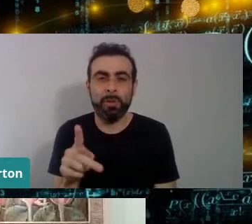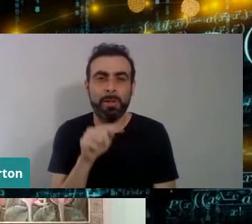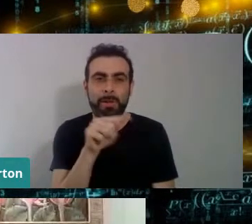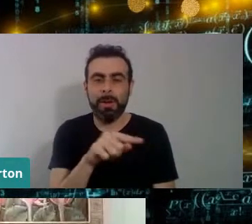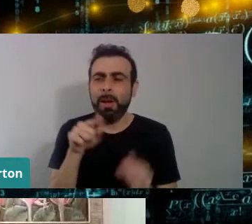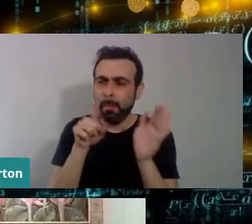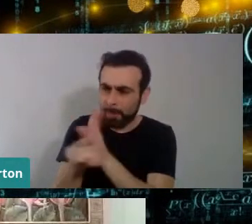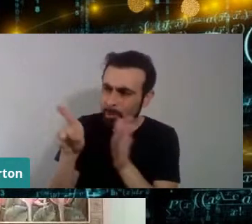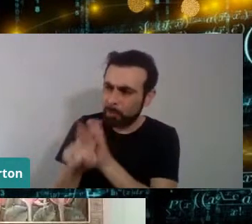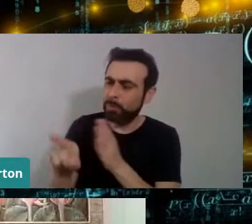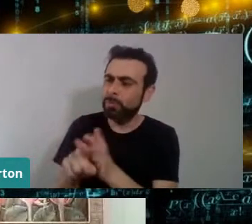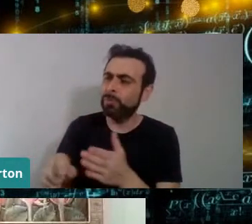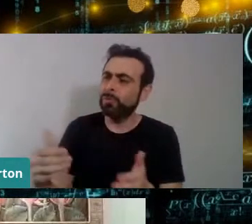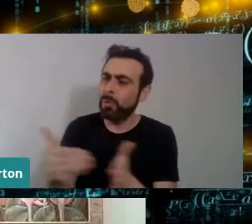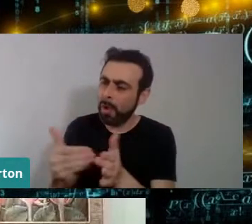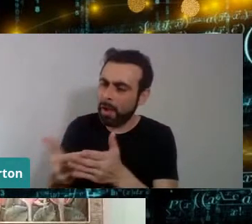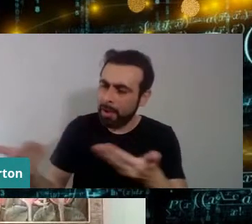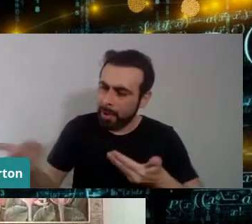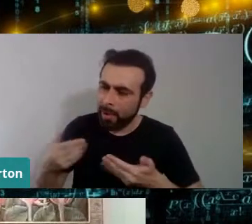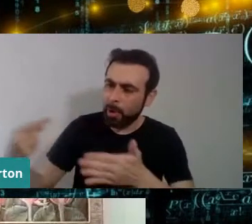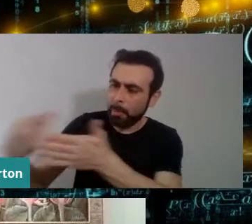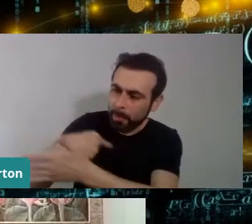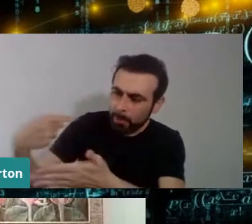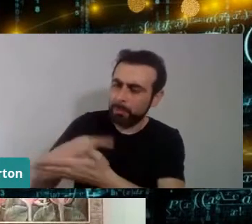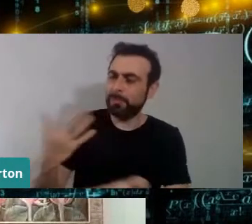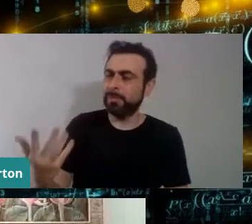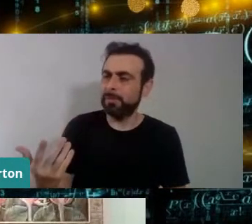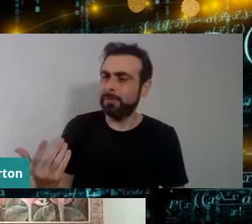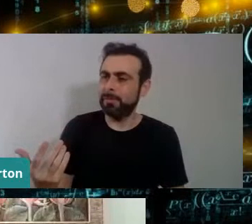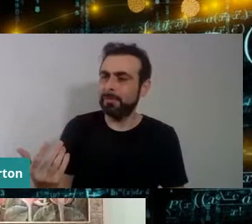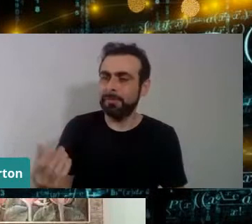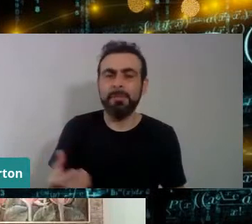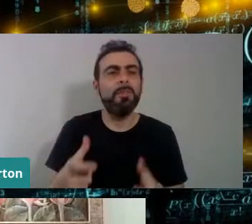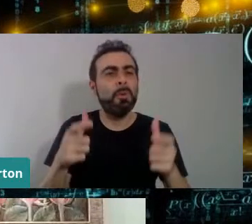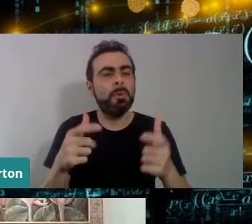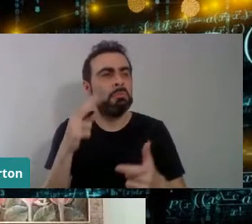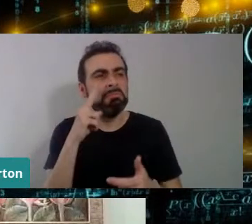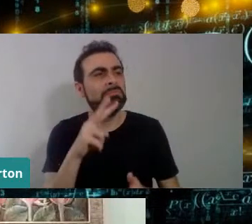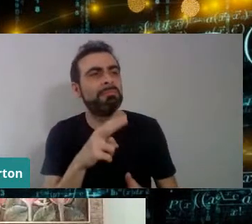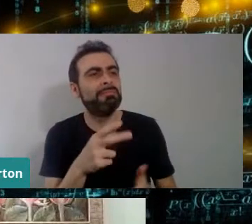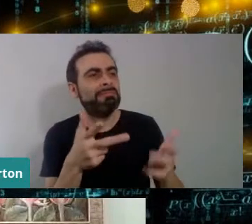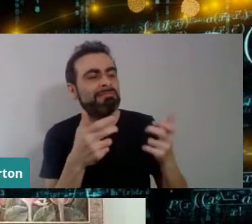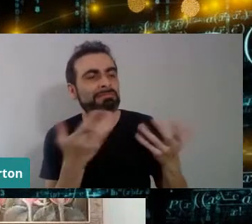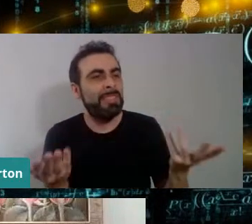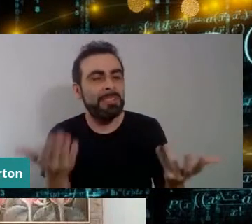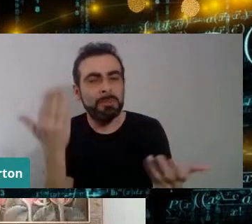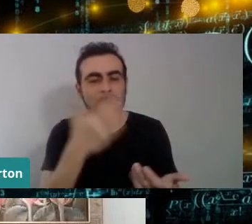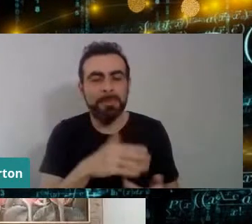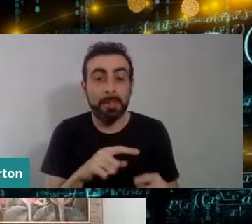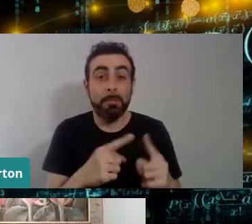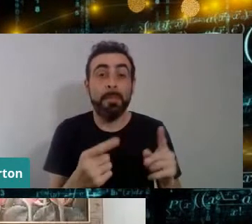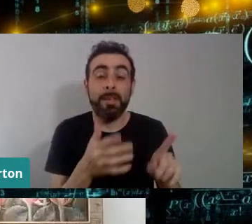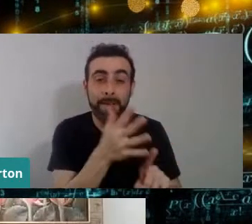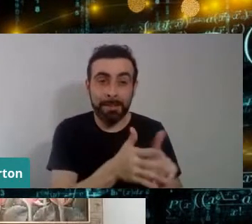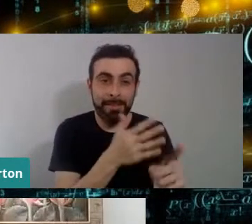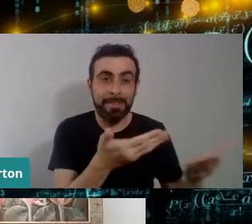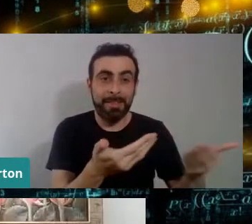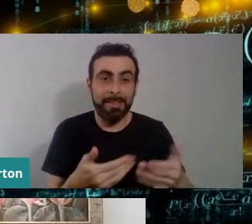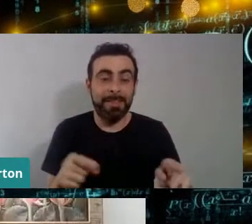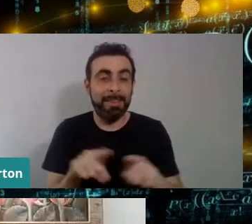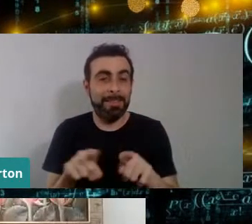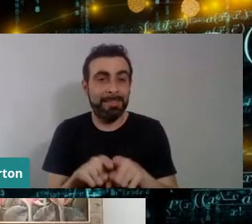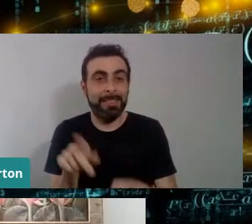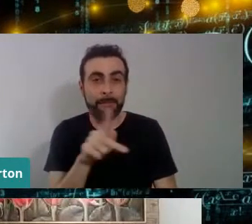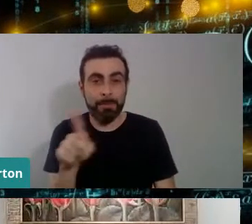perguntam dele para mim, faz muitos anos que eu não o vejo. Quero convidar para participar conosco aqui o